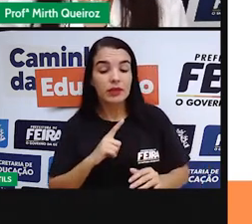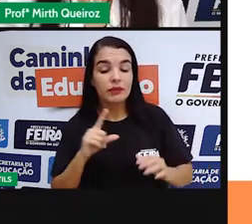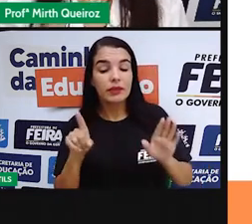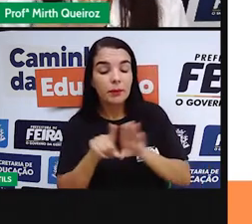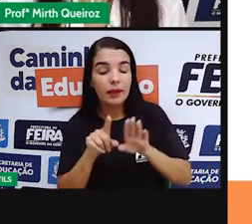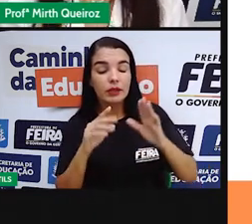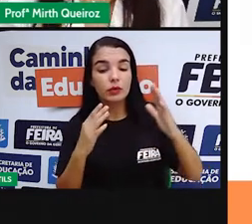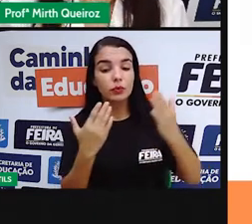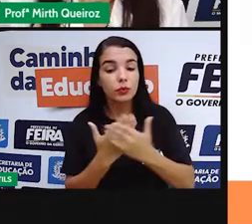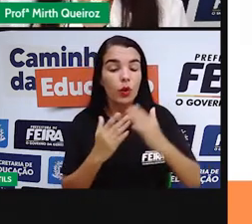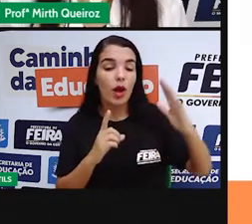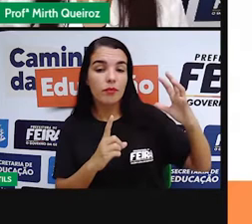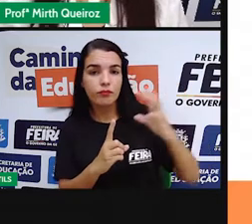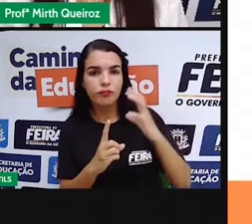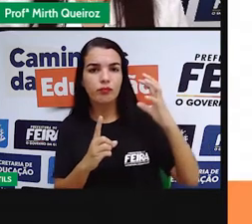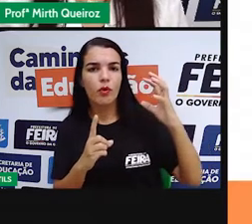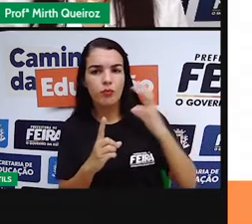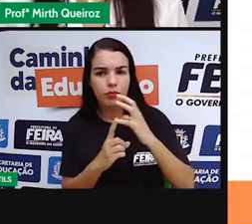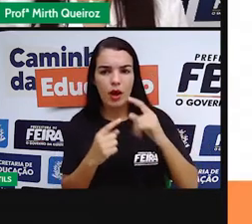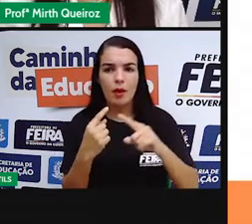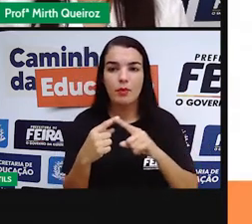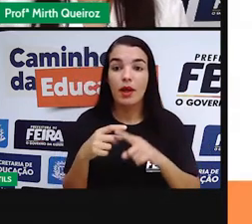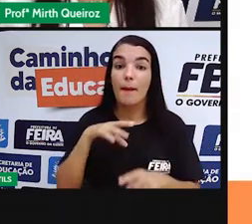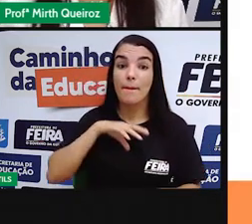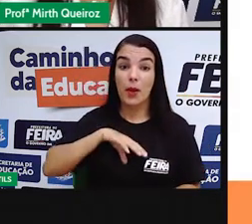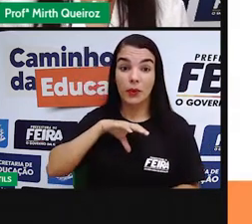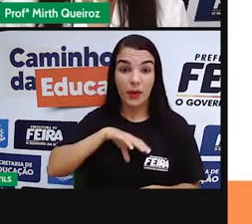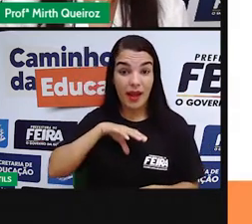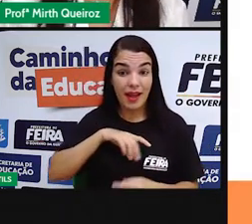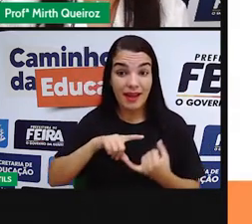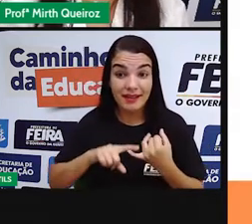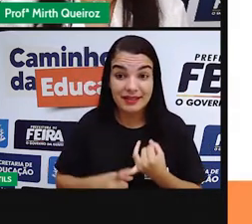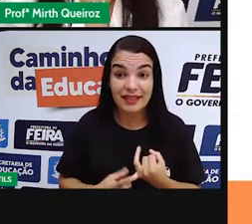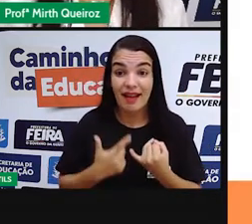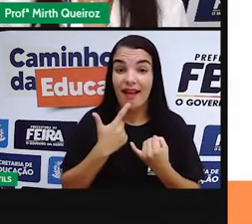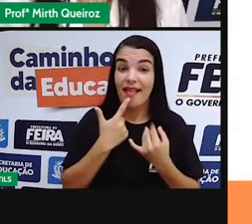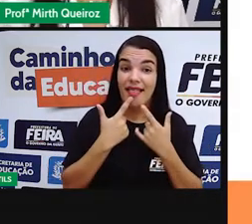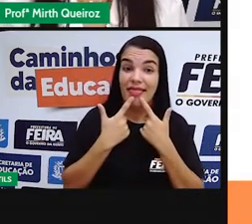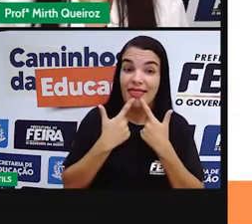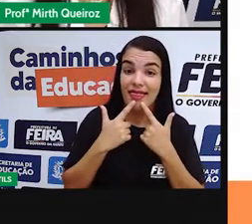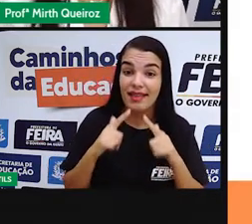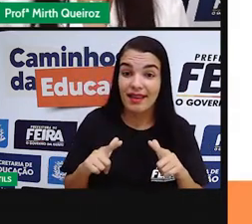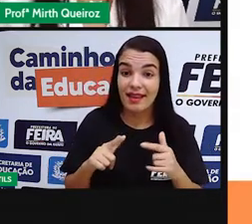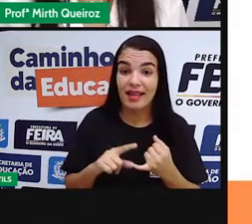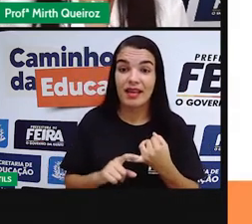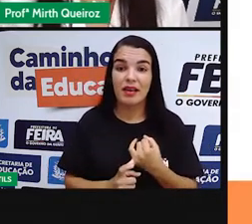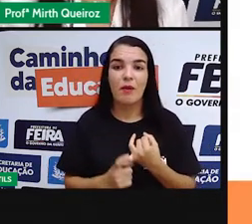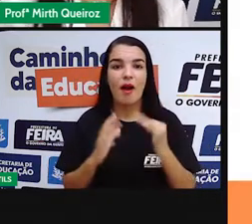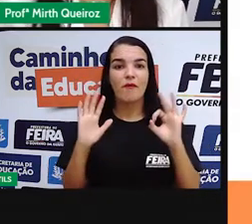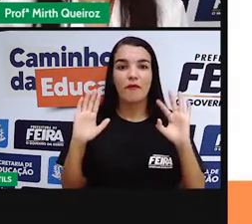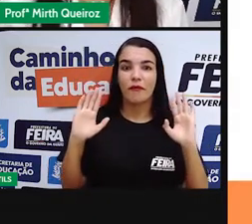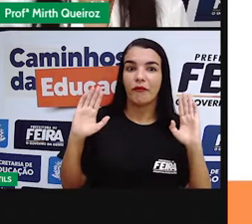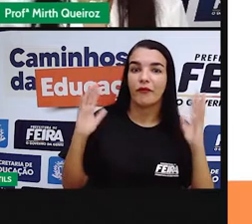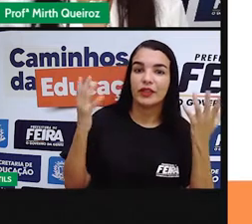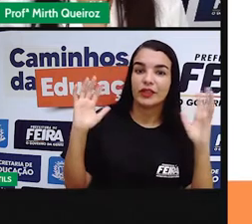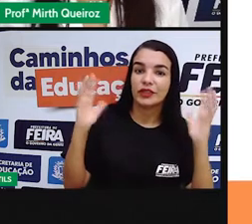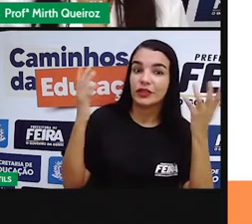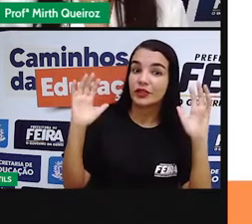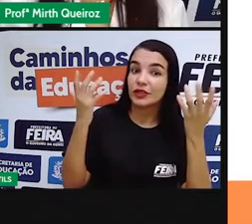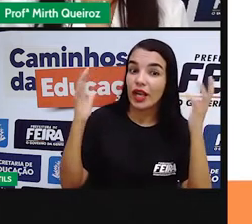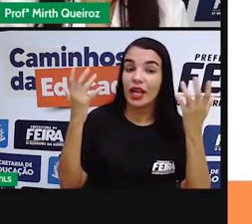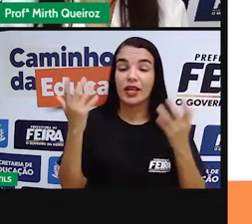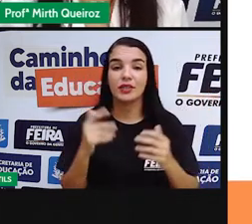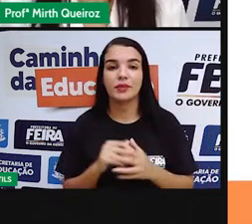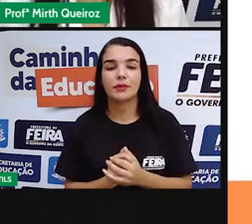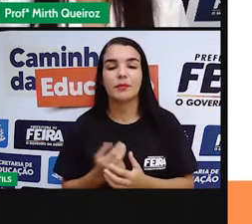influências. Inclusive, nós temos aí Portugal com a própria língua da gente, né? Os povos portugueses, a gente herdou a língua falada